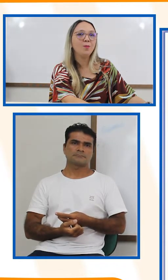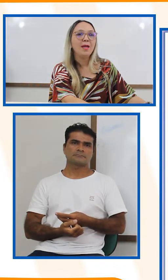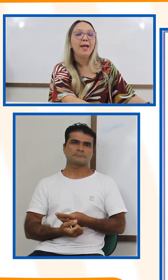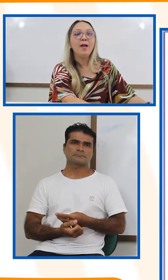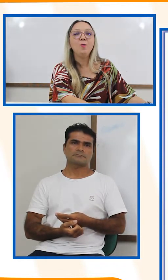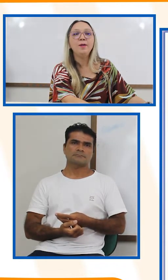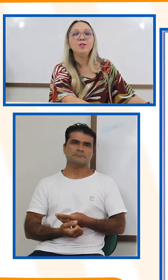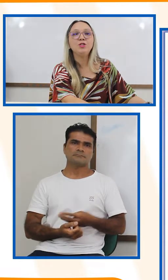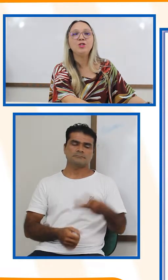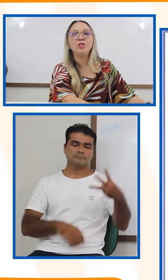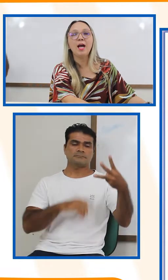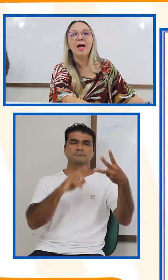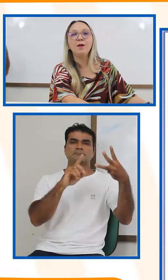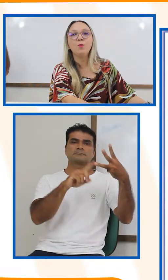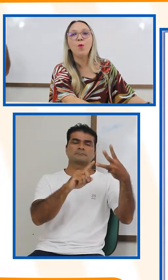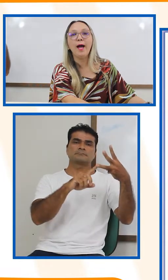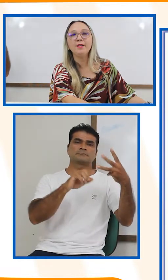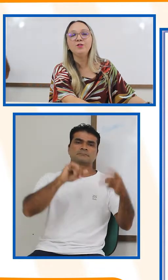só, é uma